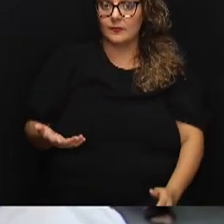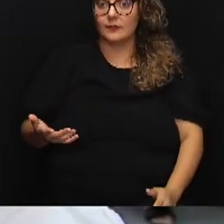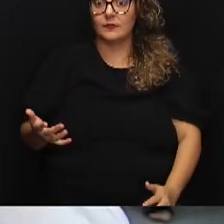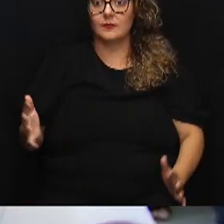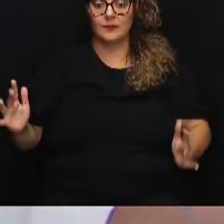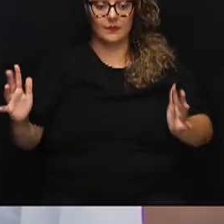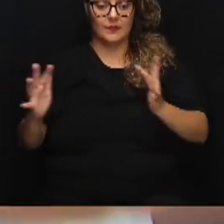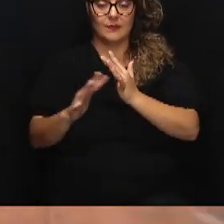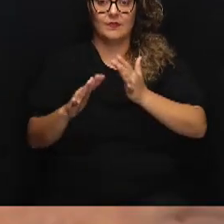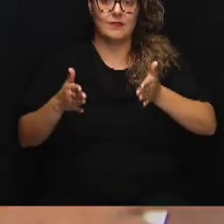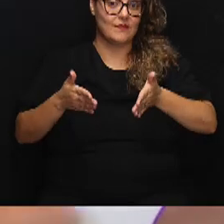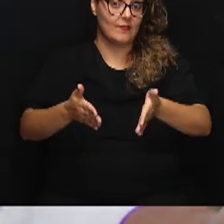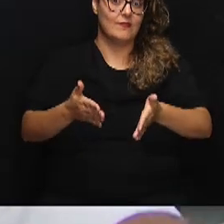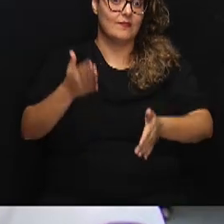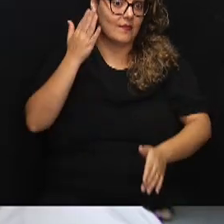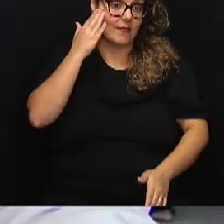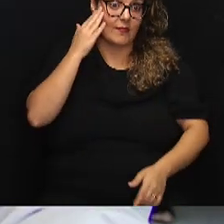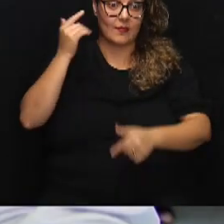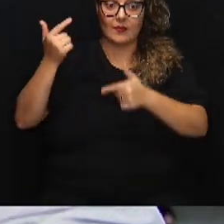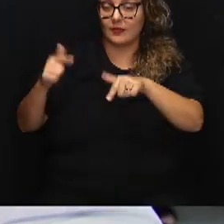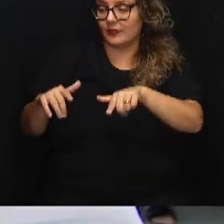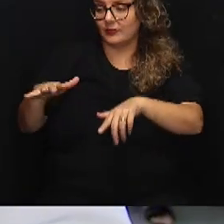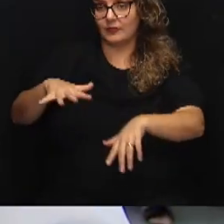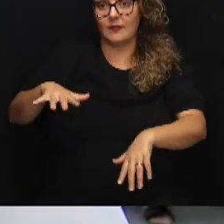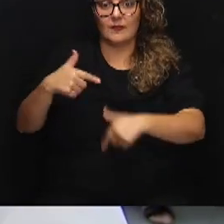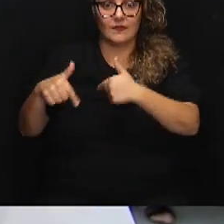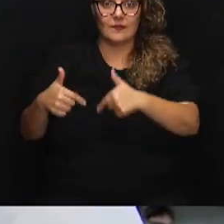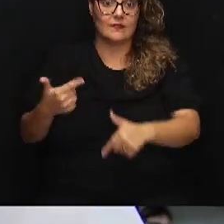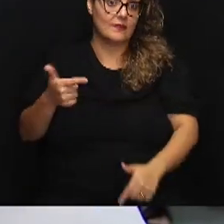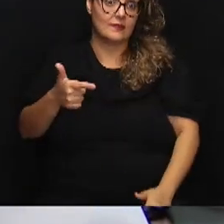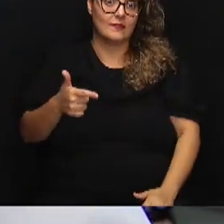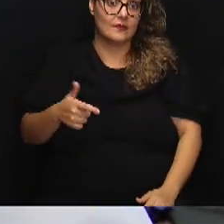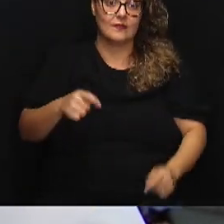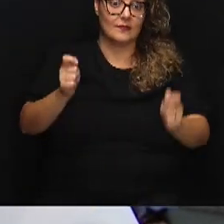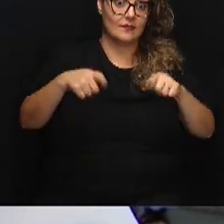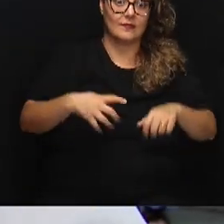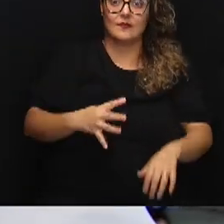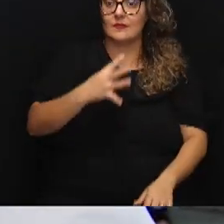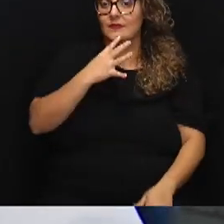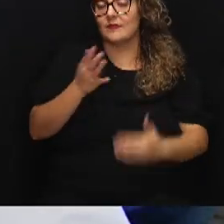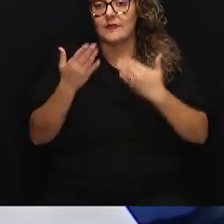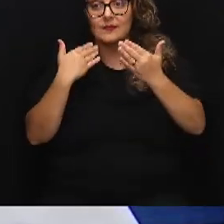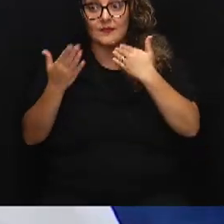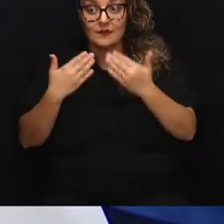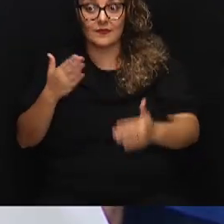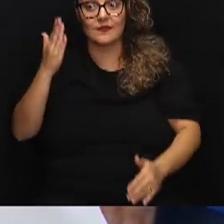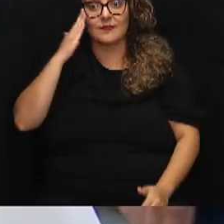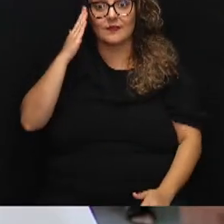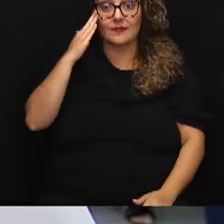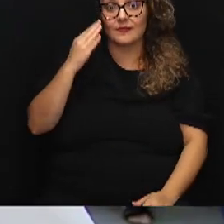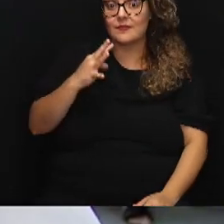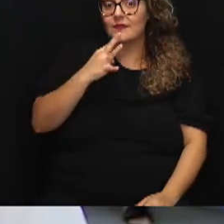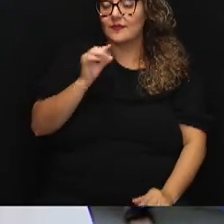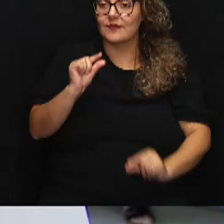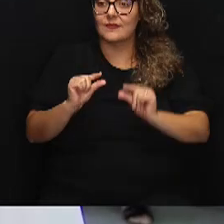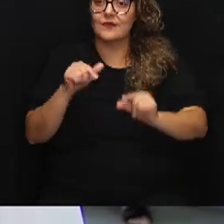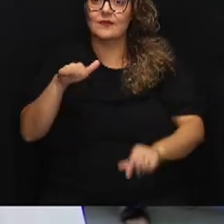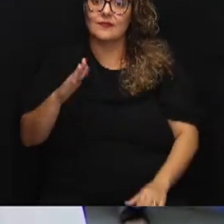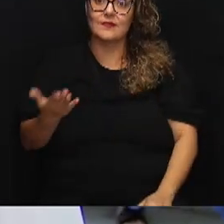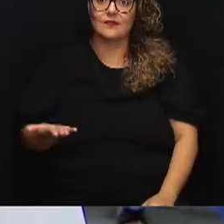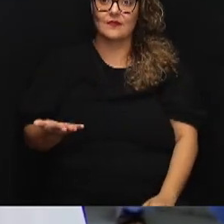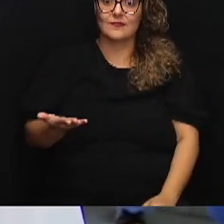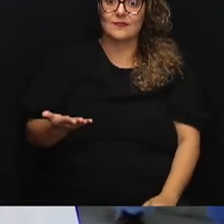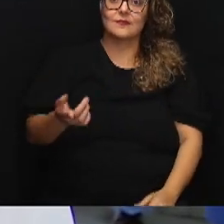nos corredores, sabem que trabalham em tal área, mas não teve essa possibilidade de conversar, entender, conhecer um pouquinho maior.